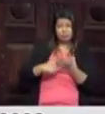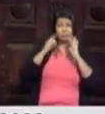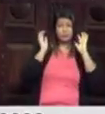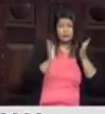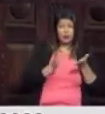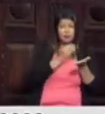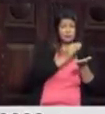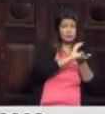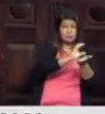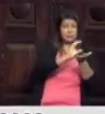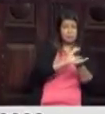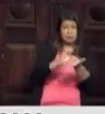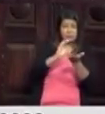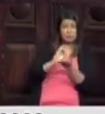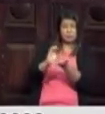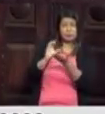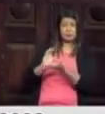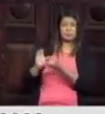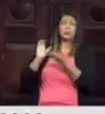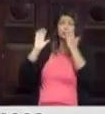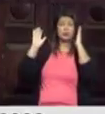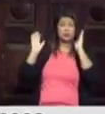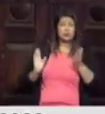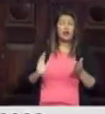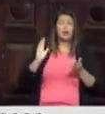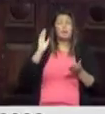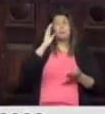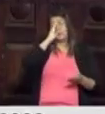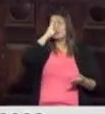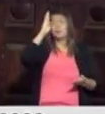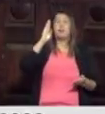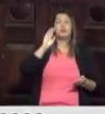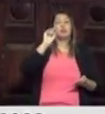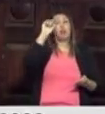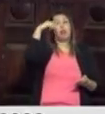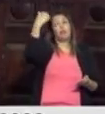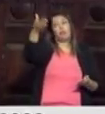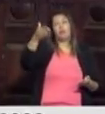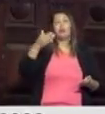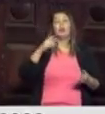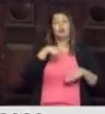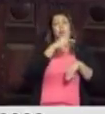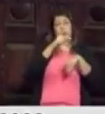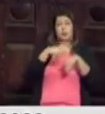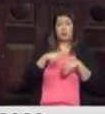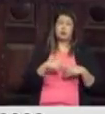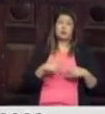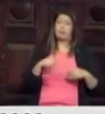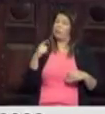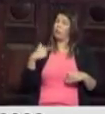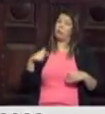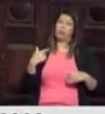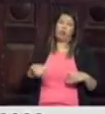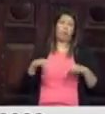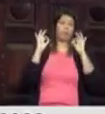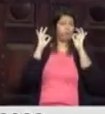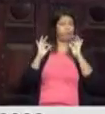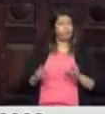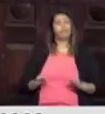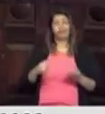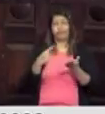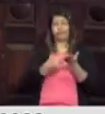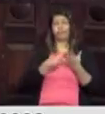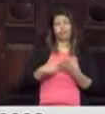principalmente as internacionais, que foram mal feitas e com cláusulas lesivas ao Estado do Rio de Janeiro. Eu vou terminar, senhora